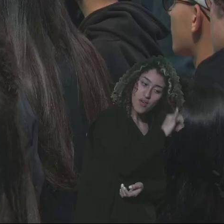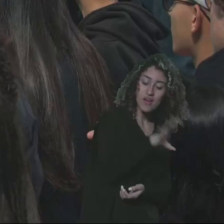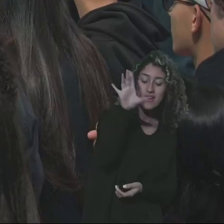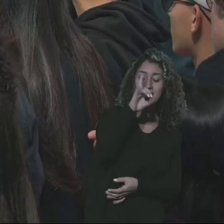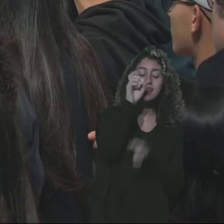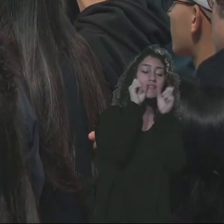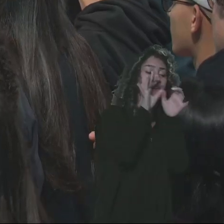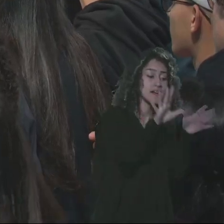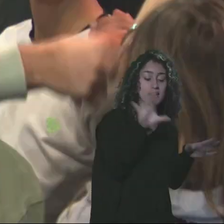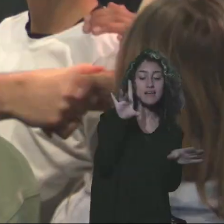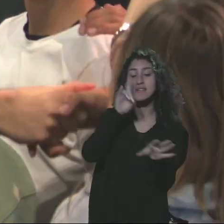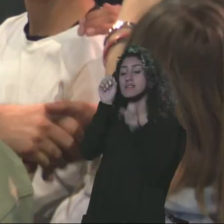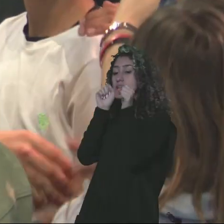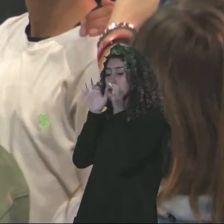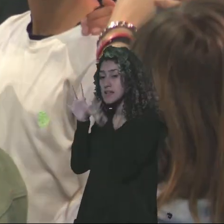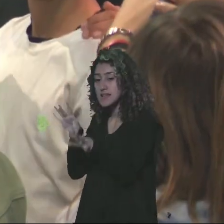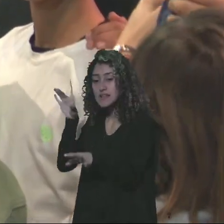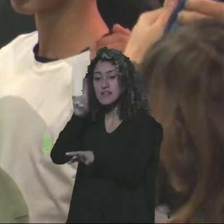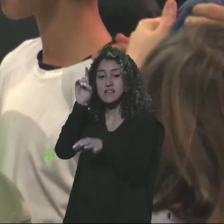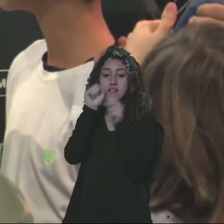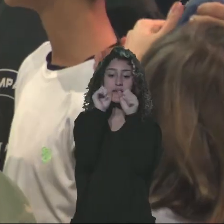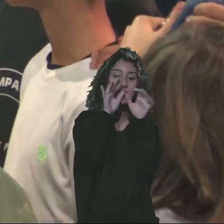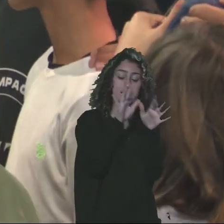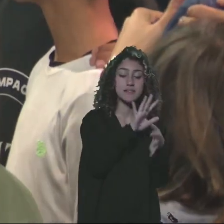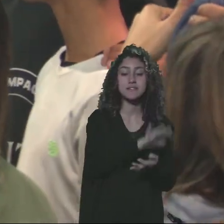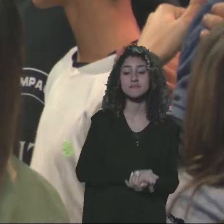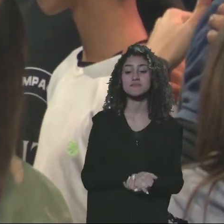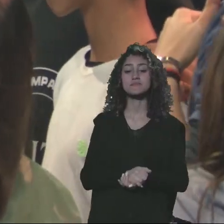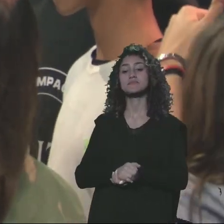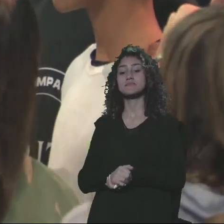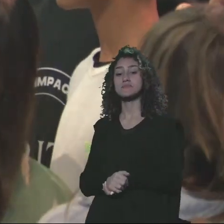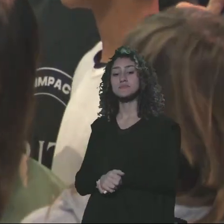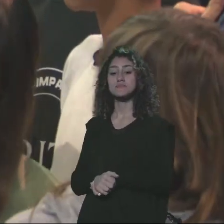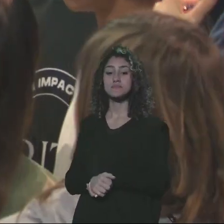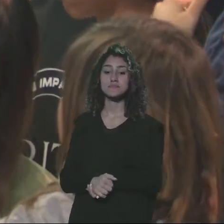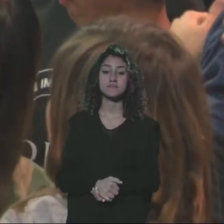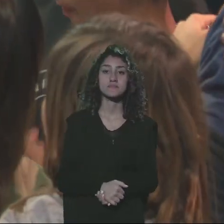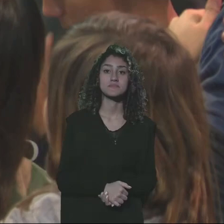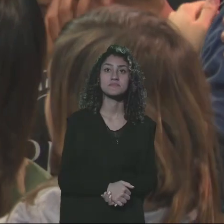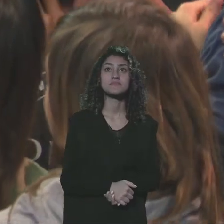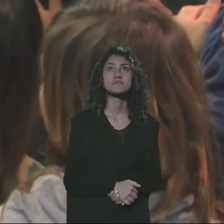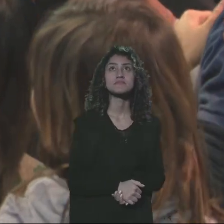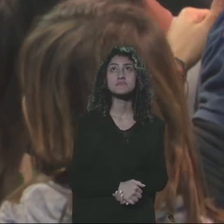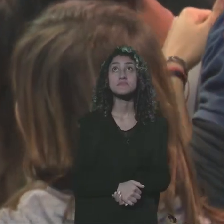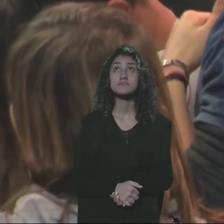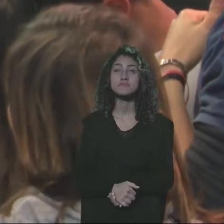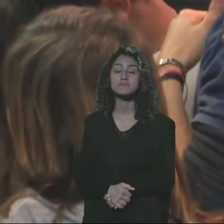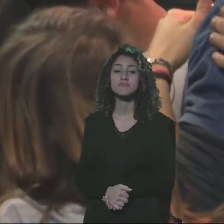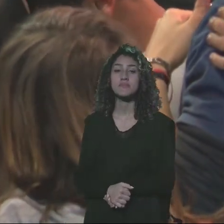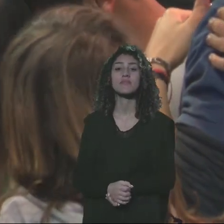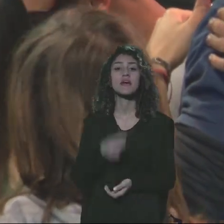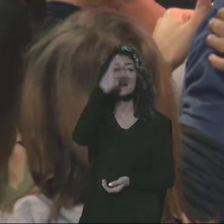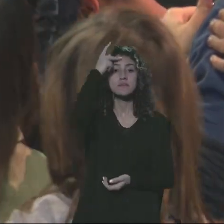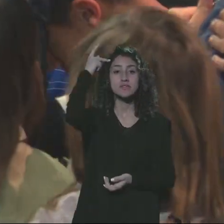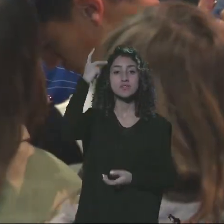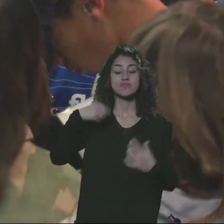Deus abençoe, mano. Vamos fazer o seguinte, ó. Esse pessoal de colete azul que tá